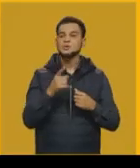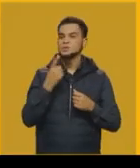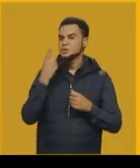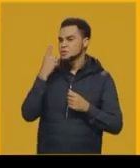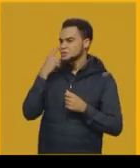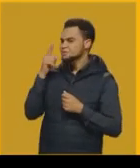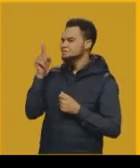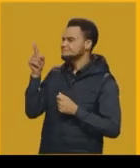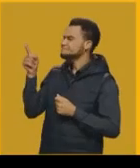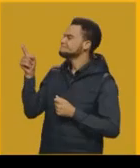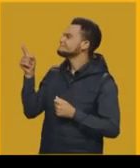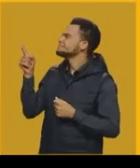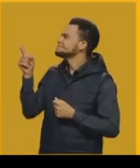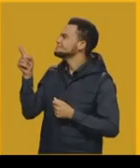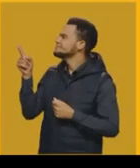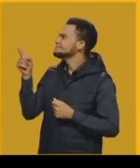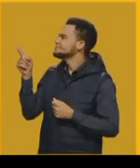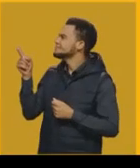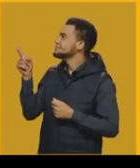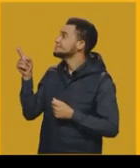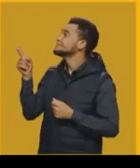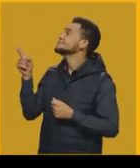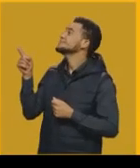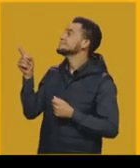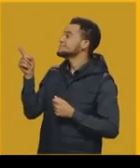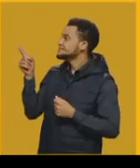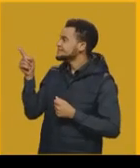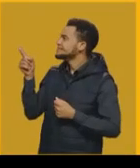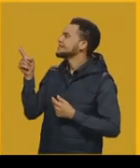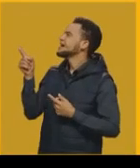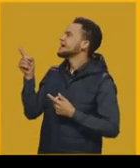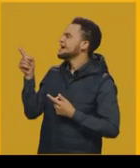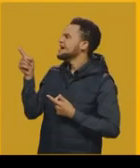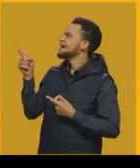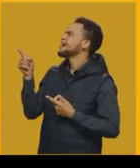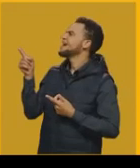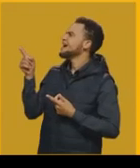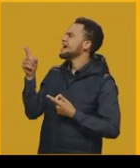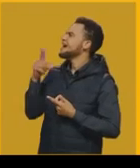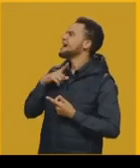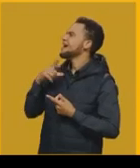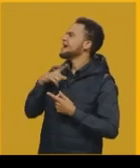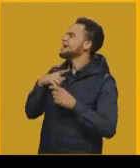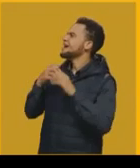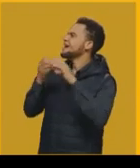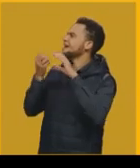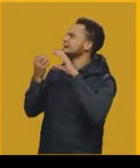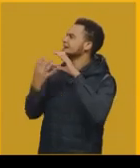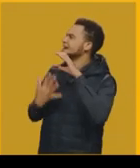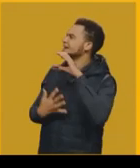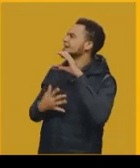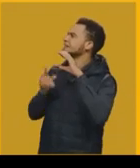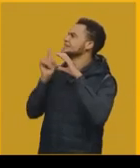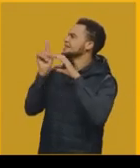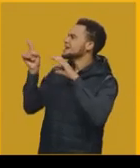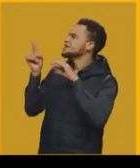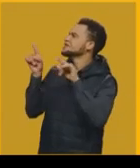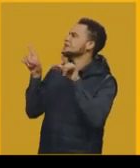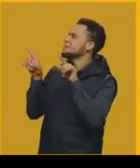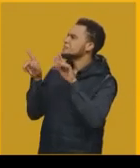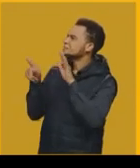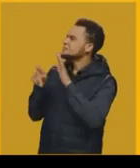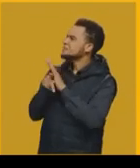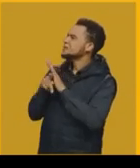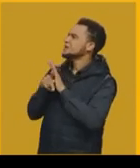apontada também por nós, já que ela vem tratar aí de algum aspecto muito forte da cultura africana.